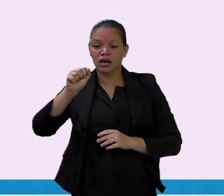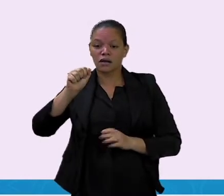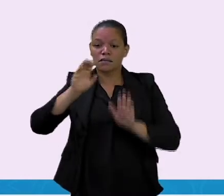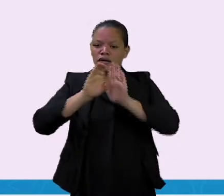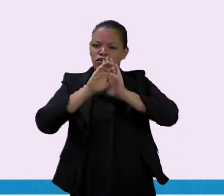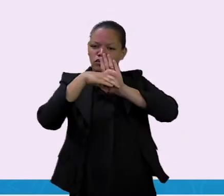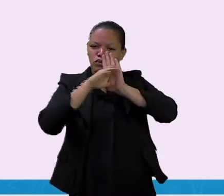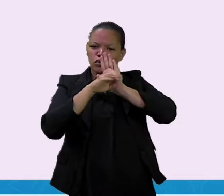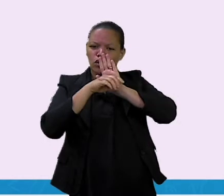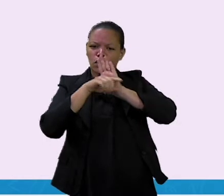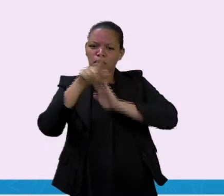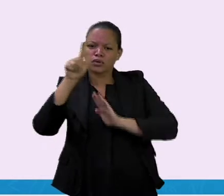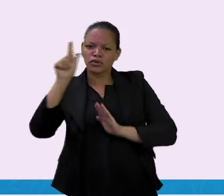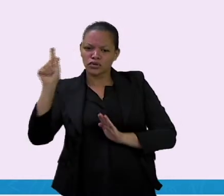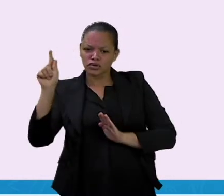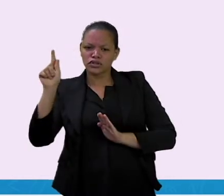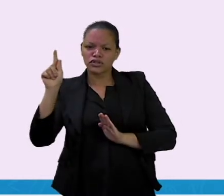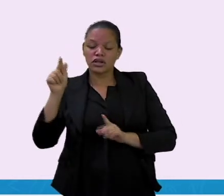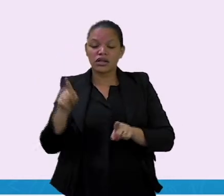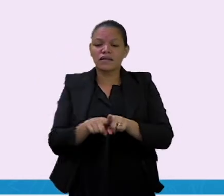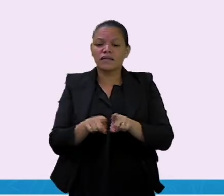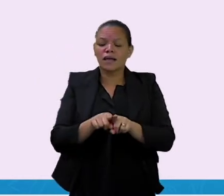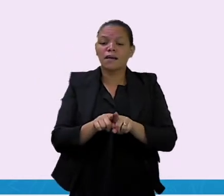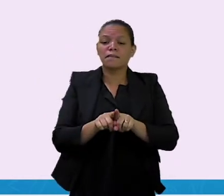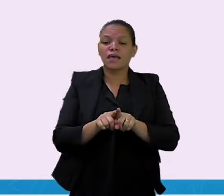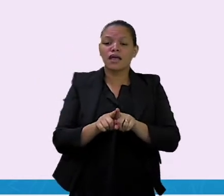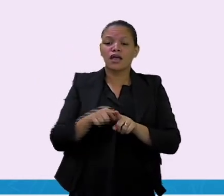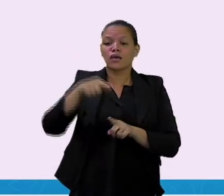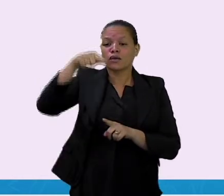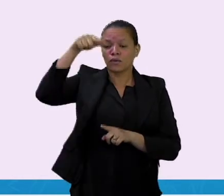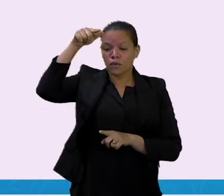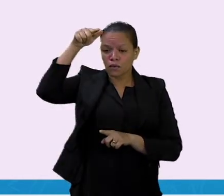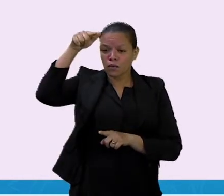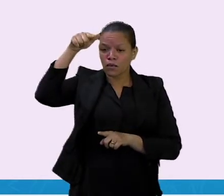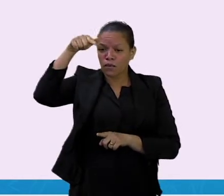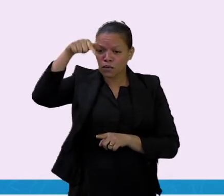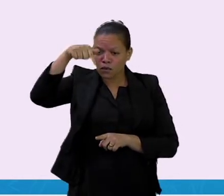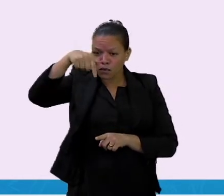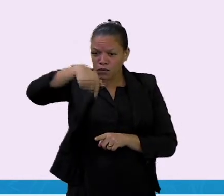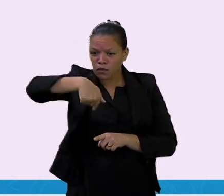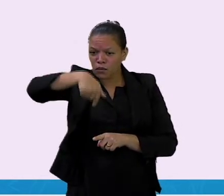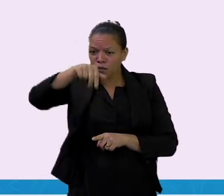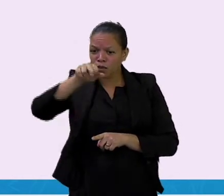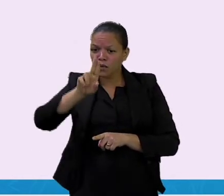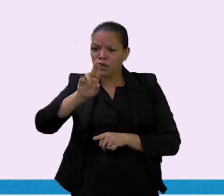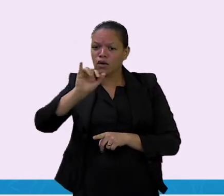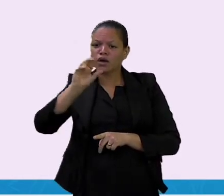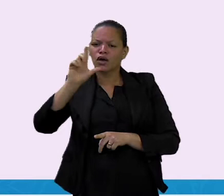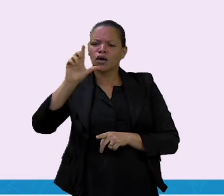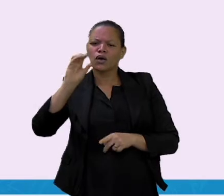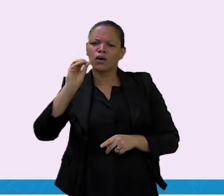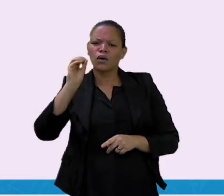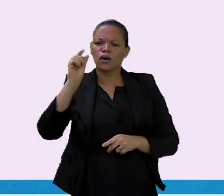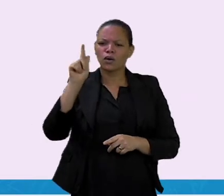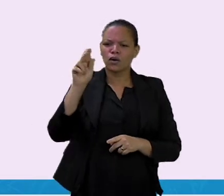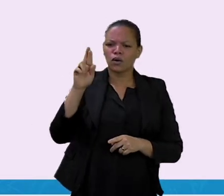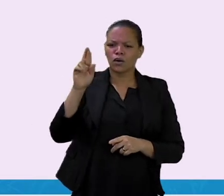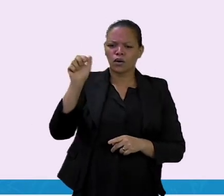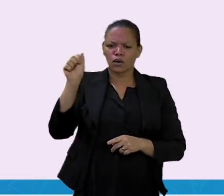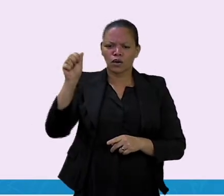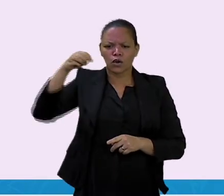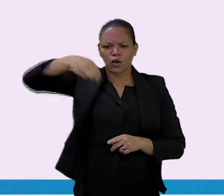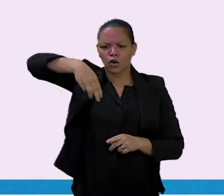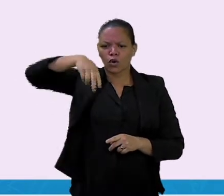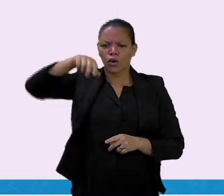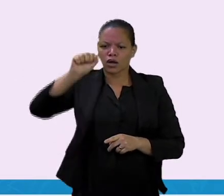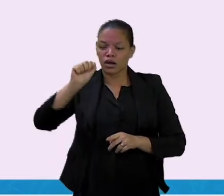pelo kg. Então, quando nós encontramos esses símbolos aqui, nós já sabemos